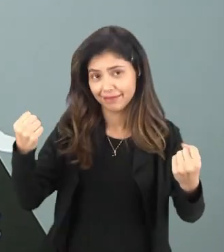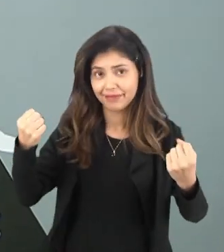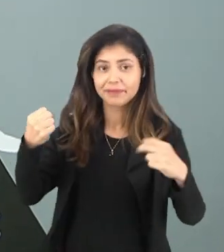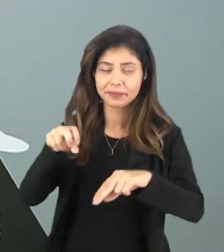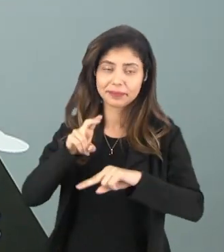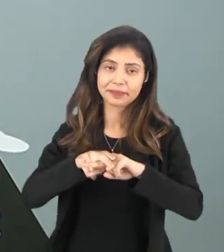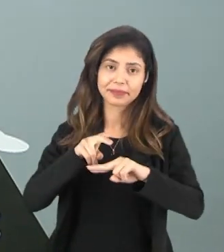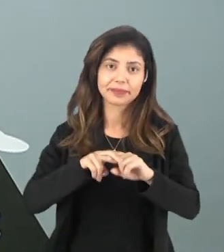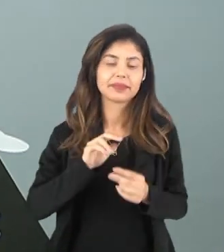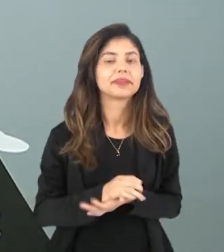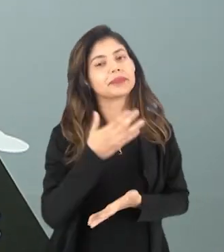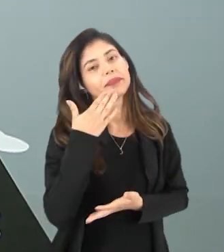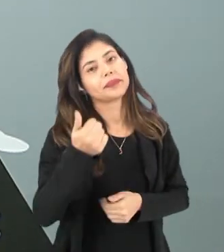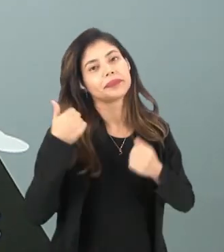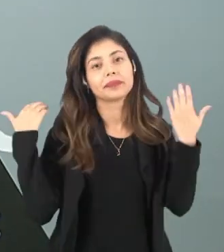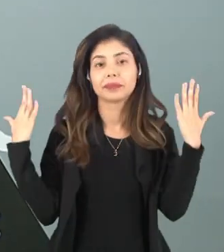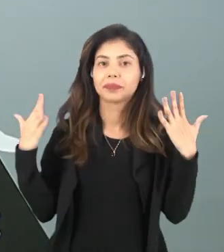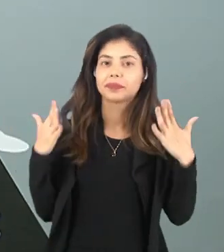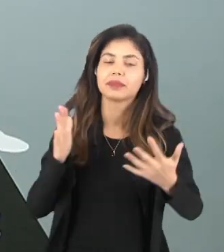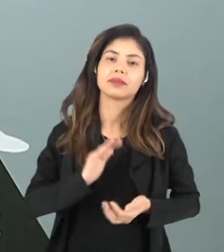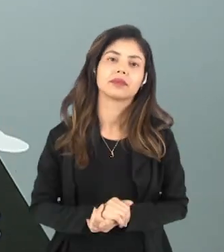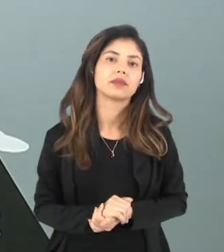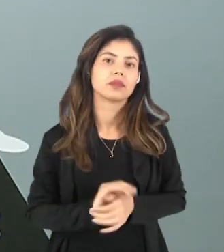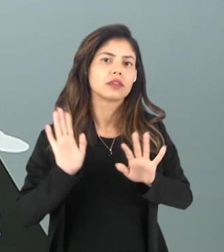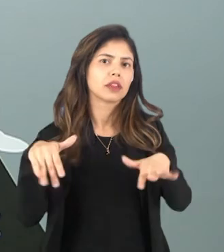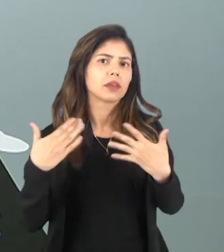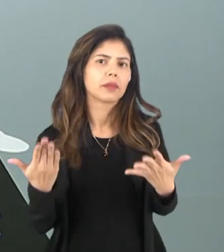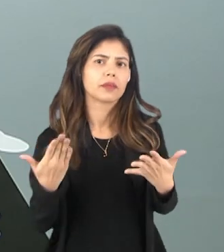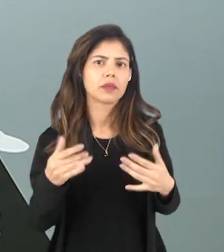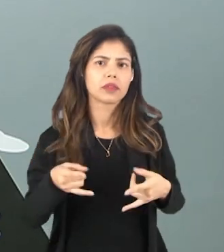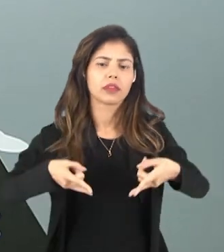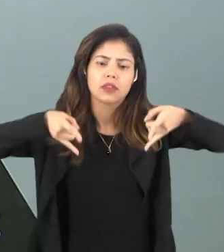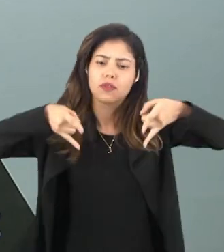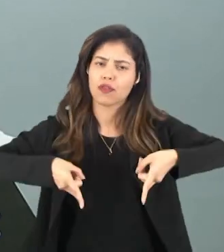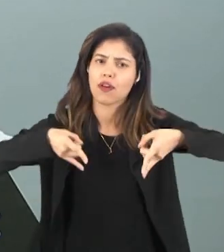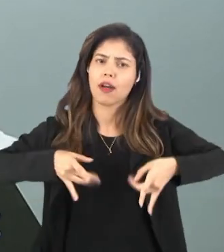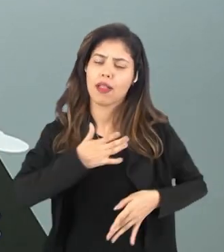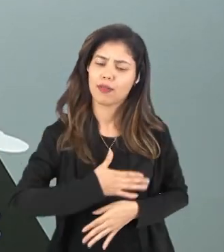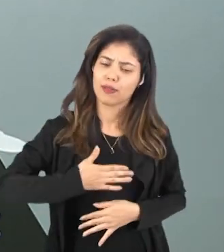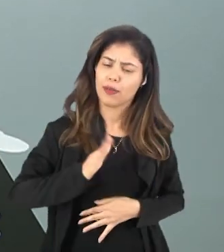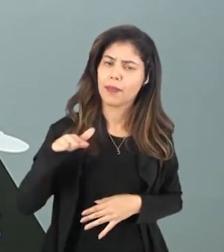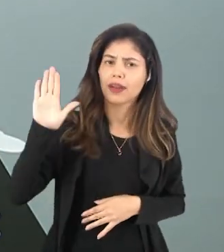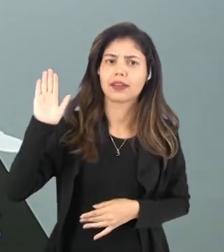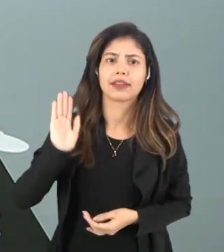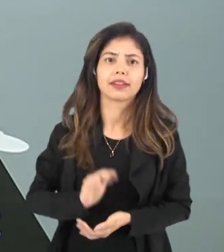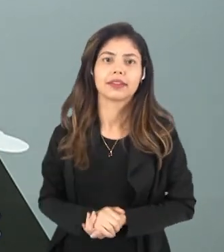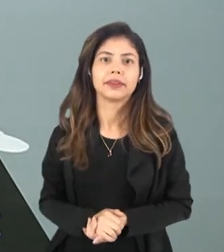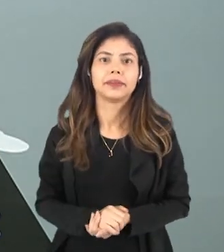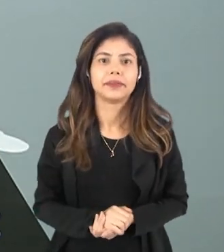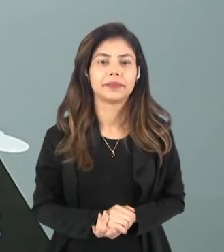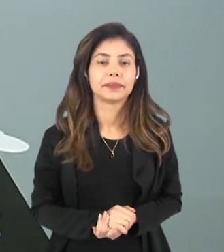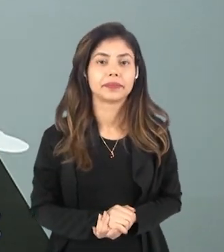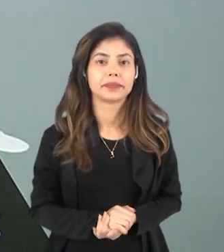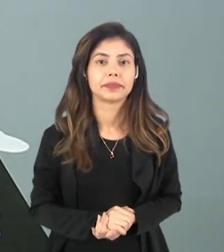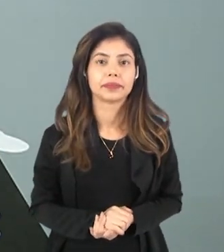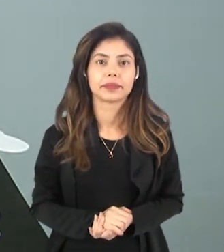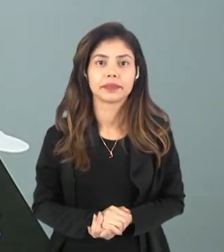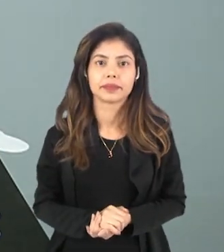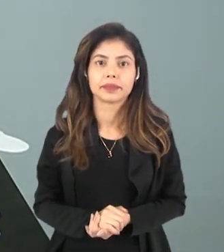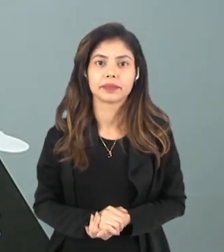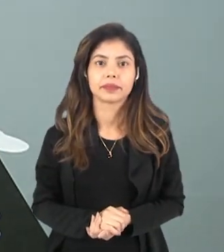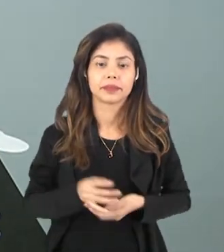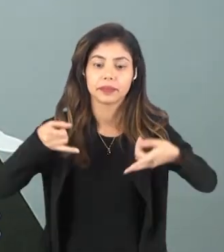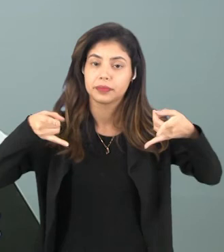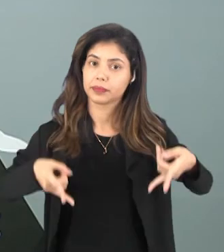essa cadeira muito bem criança e qual foi a cama que ela mais gostou foi a